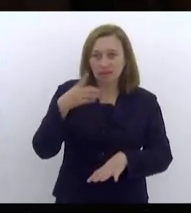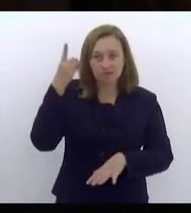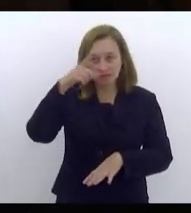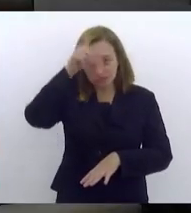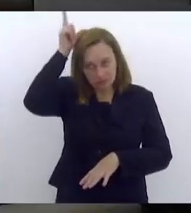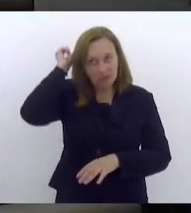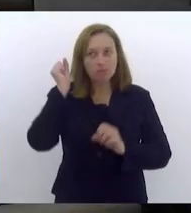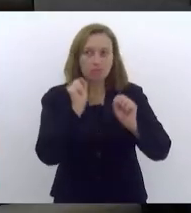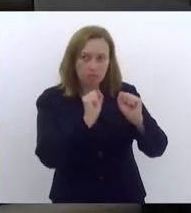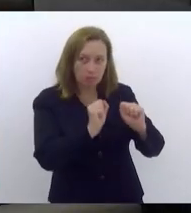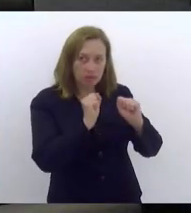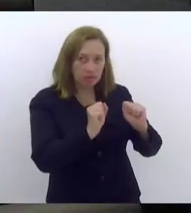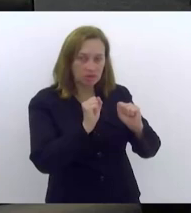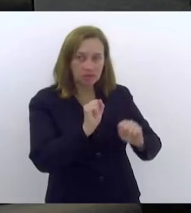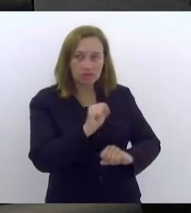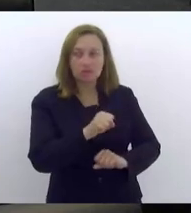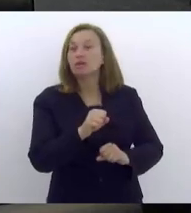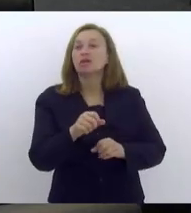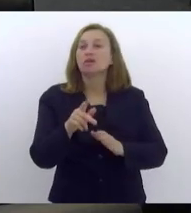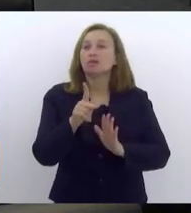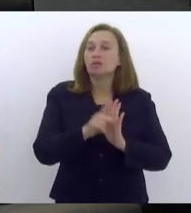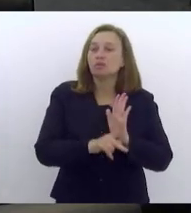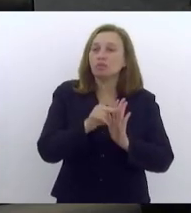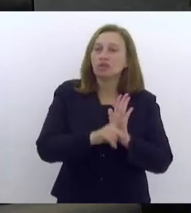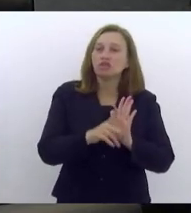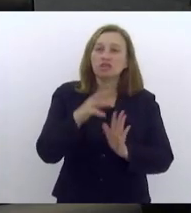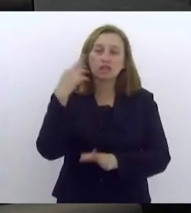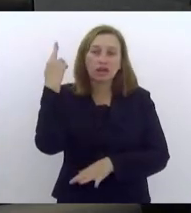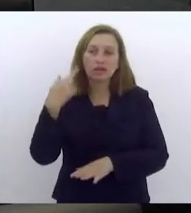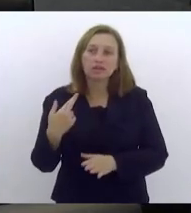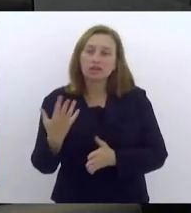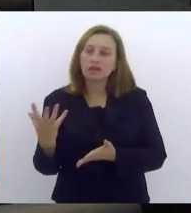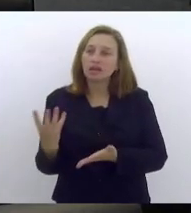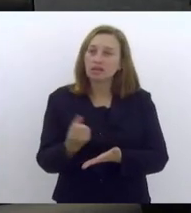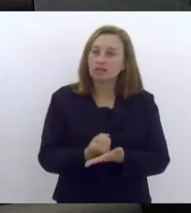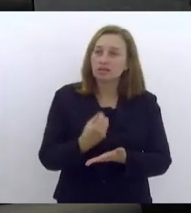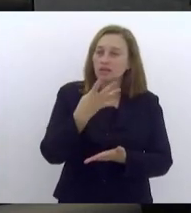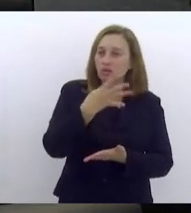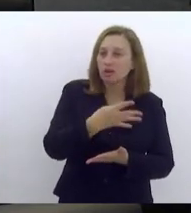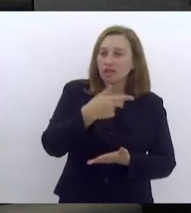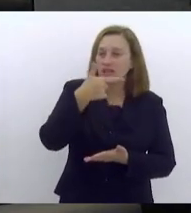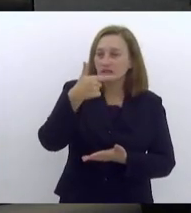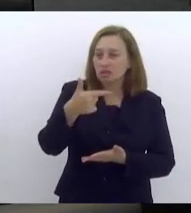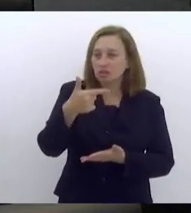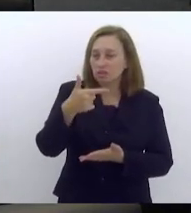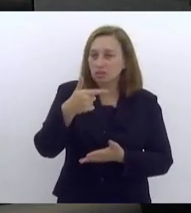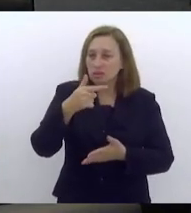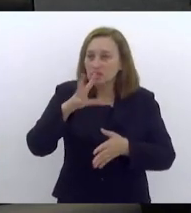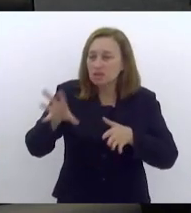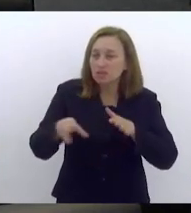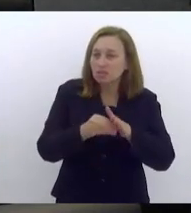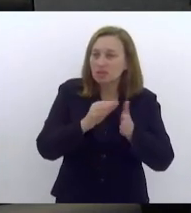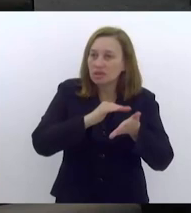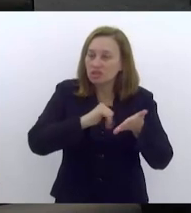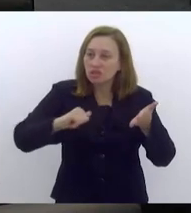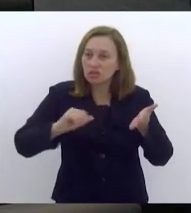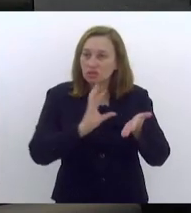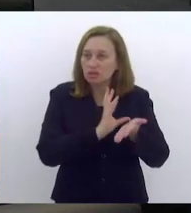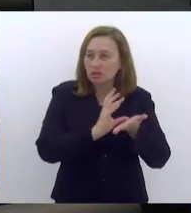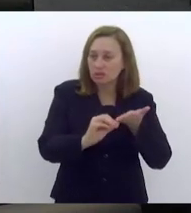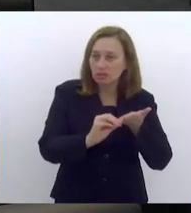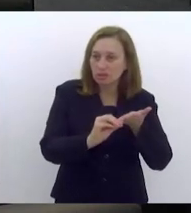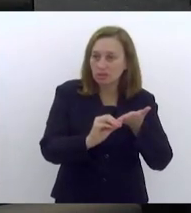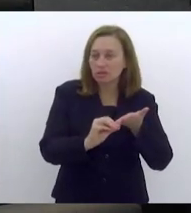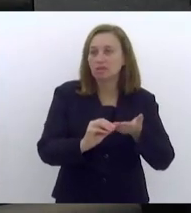Pois não. É, o projeto da Renata Souza recebeu 42 mensagens, por isso saiu de pauta. 42 tá